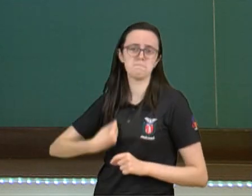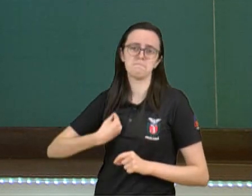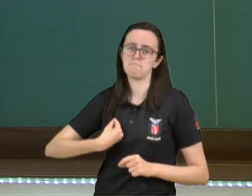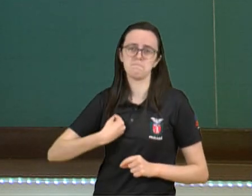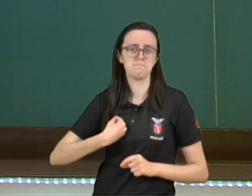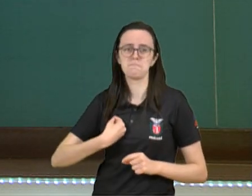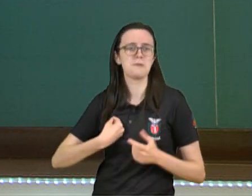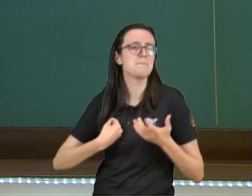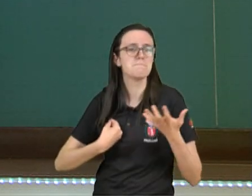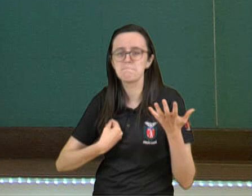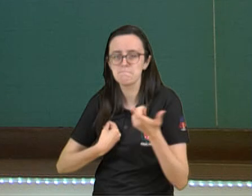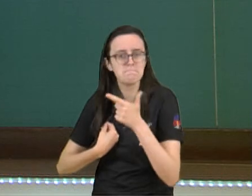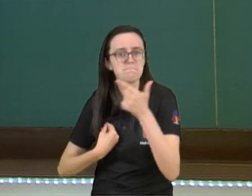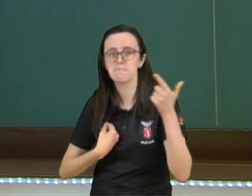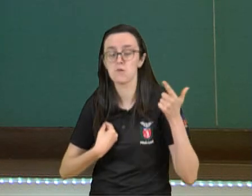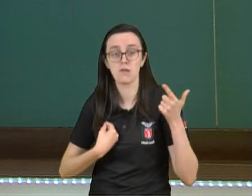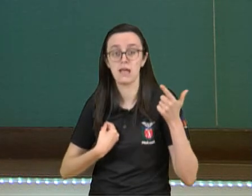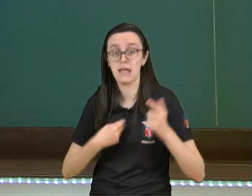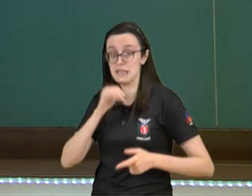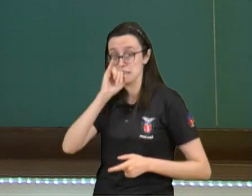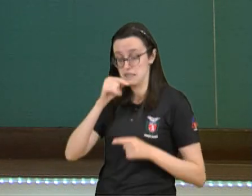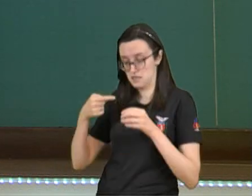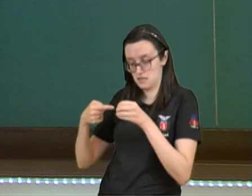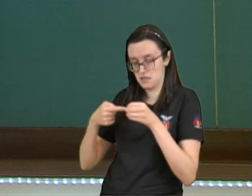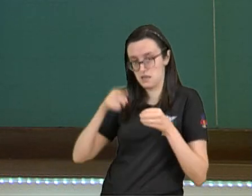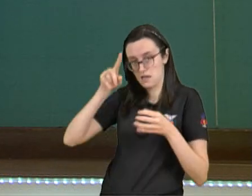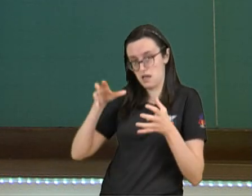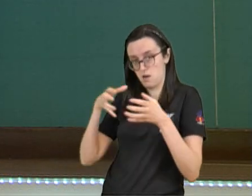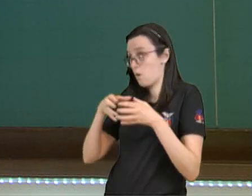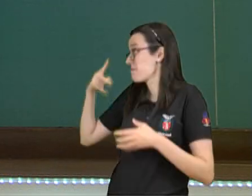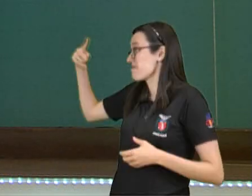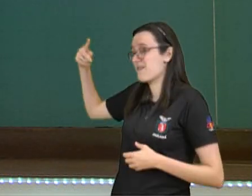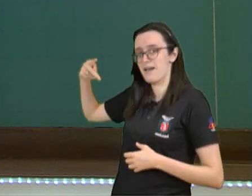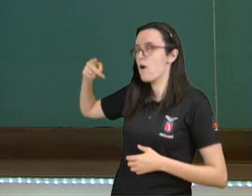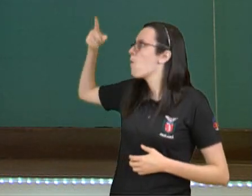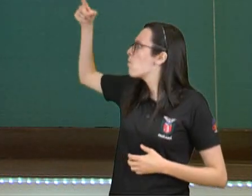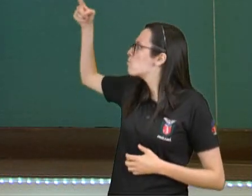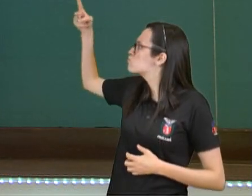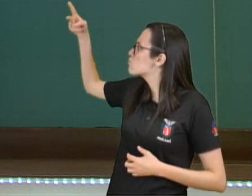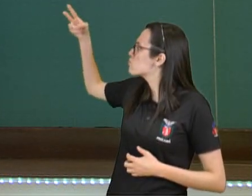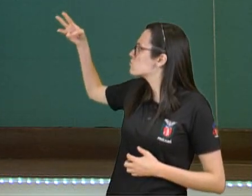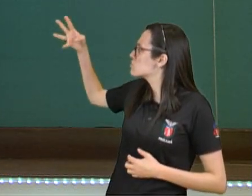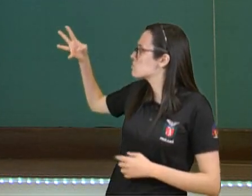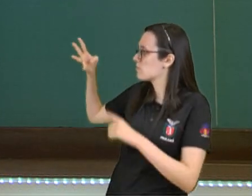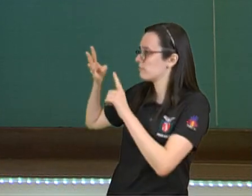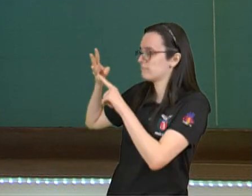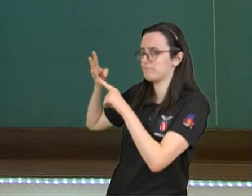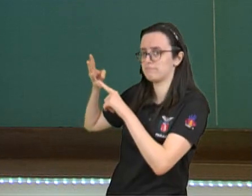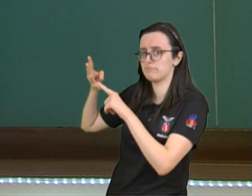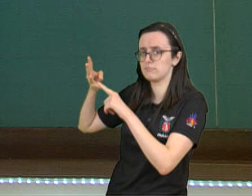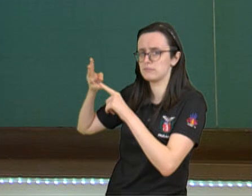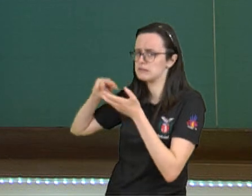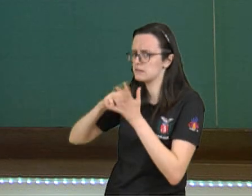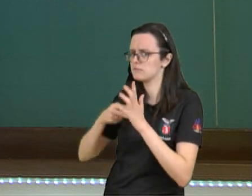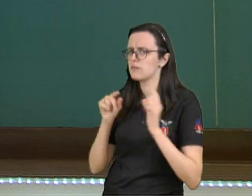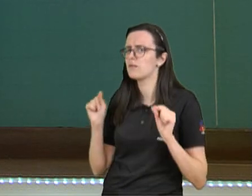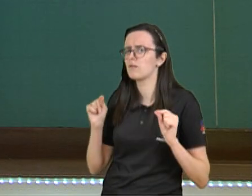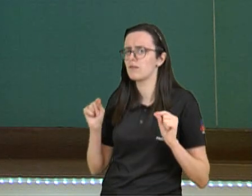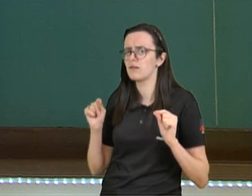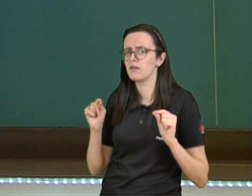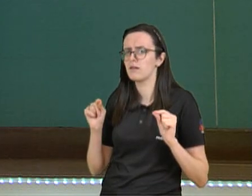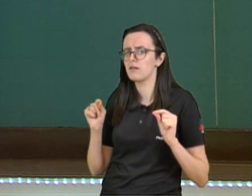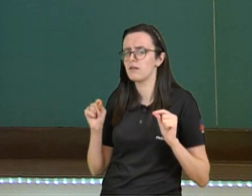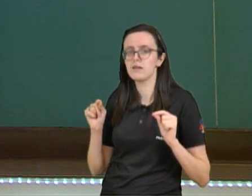presentes, ou seja, os protozoários que pertencem a este grupo não possuem estruturas de locomoção, ou seja,